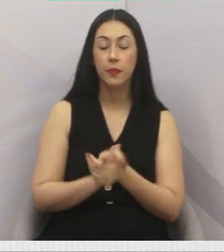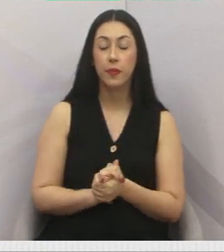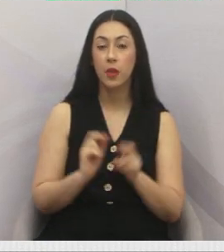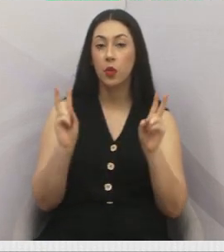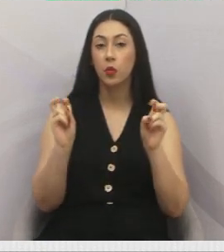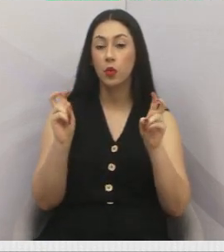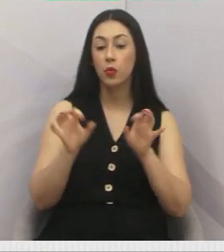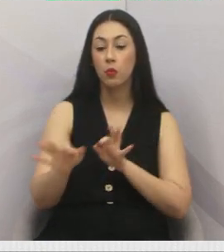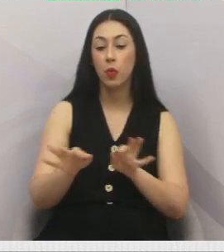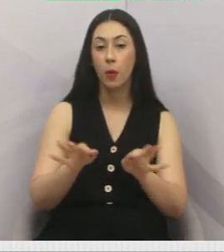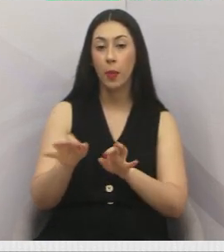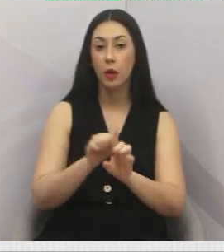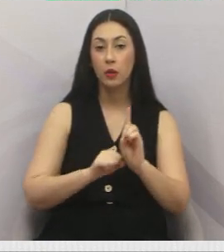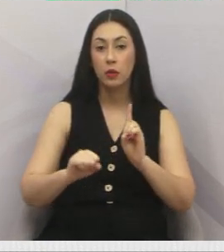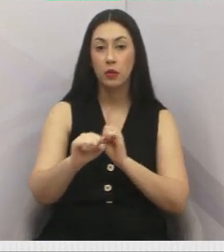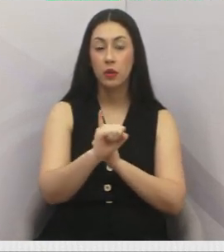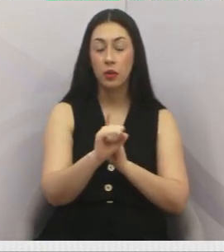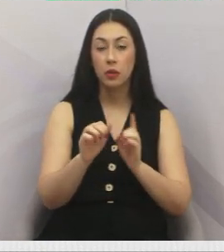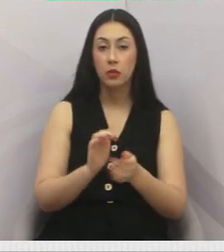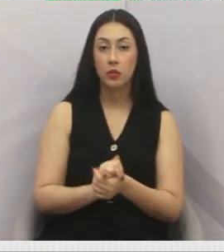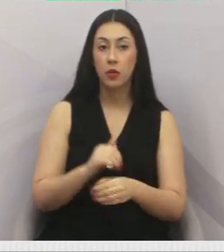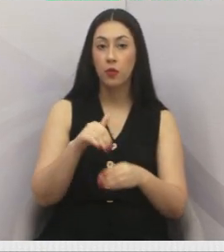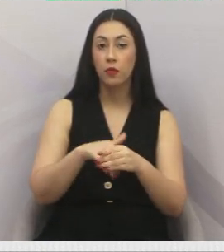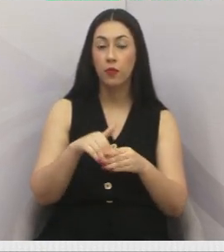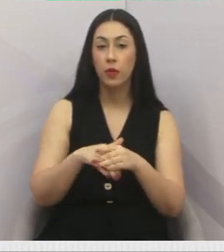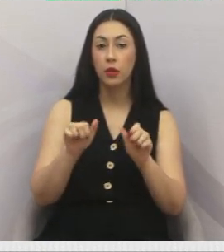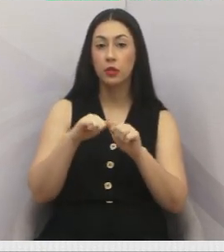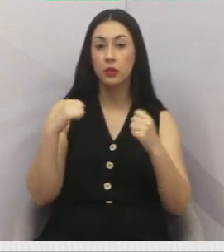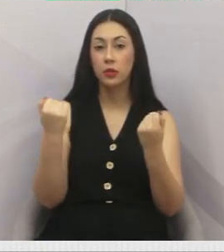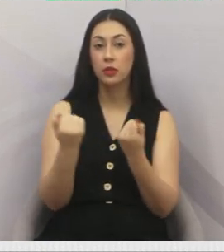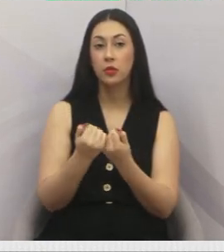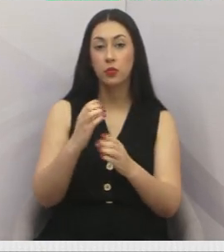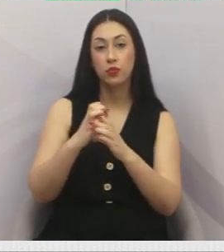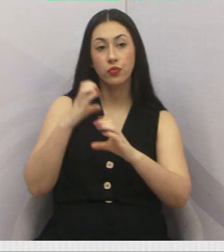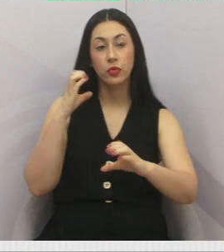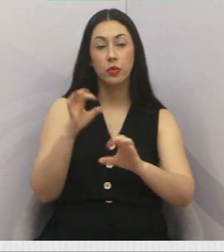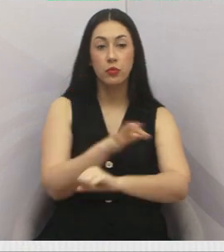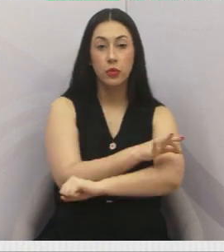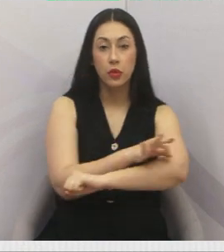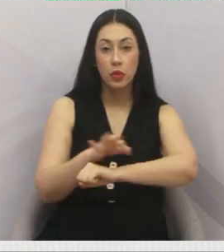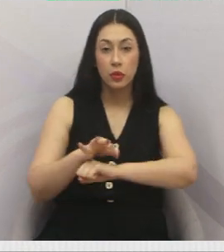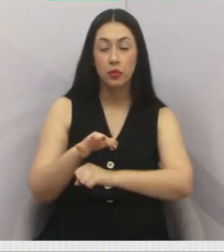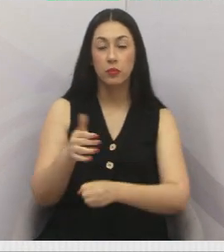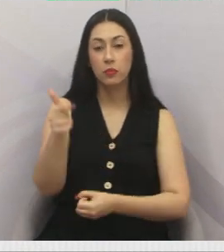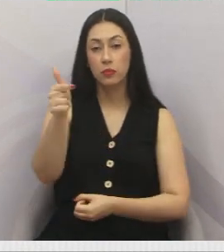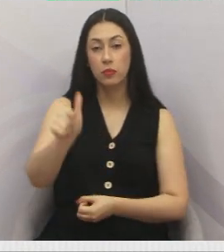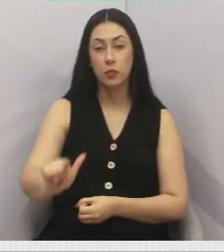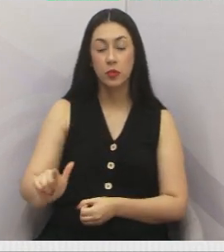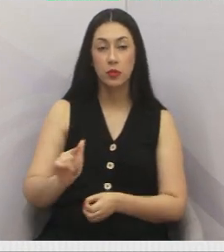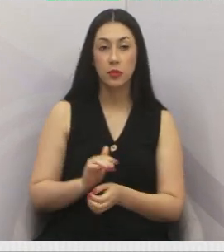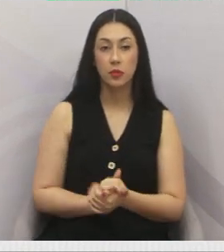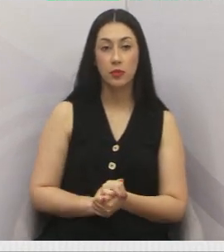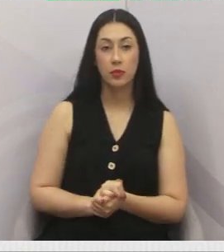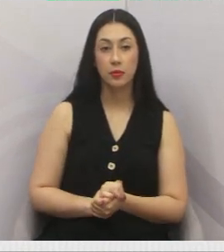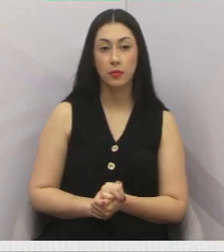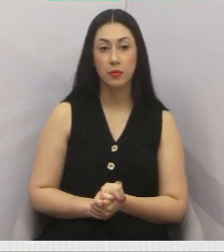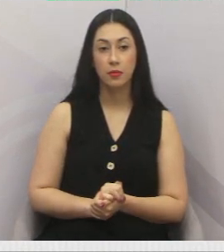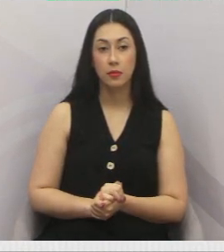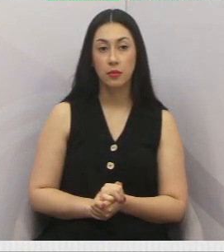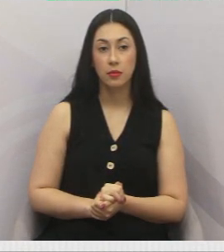Segmento para a Organização da Sociedade Civil. Associação dos Engenheiros e Arquitetos. Próximo voto.